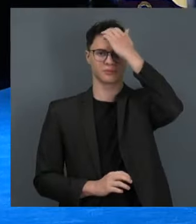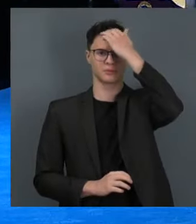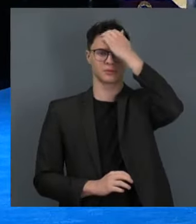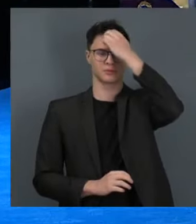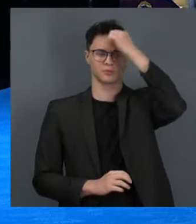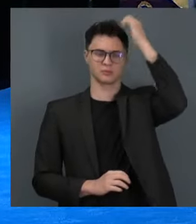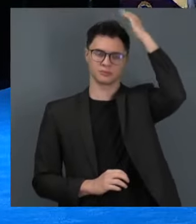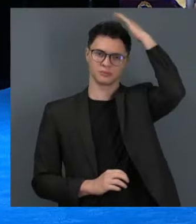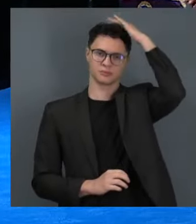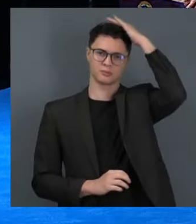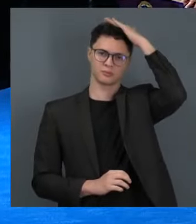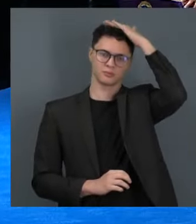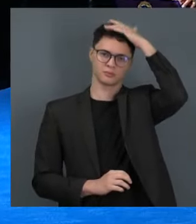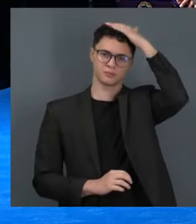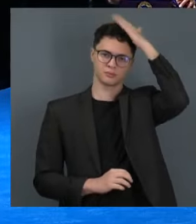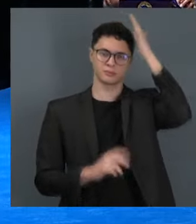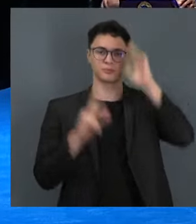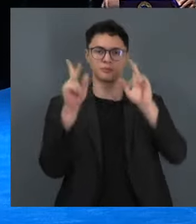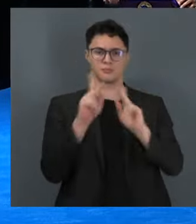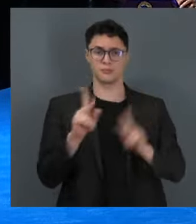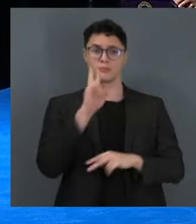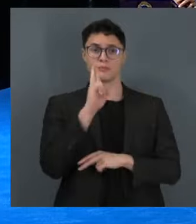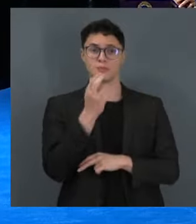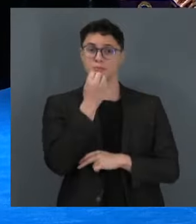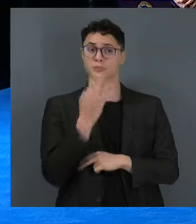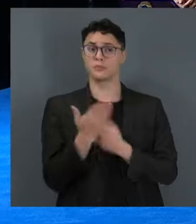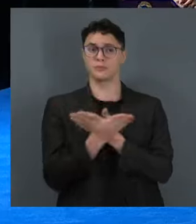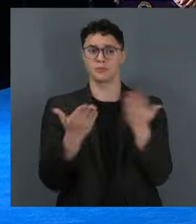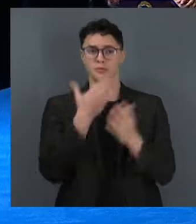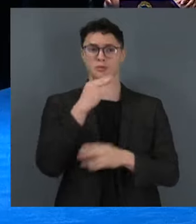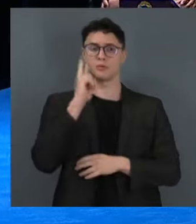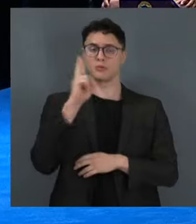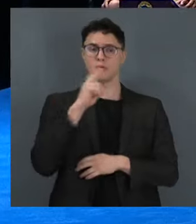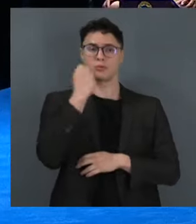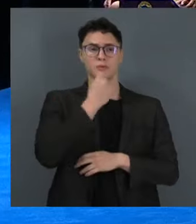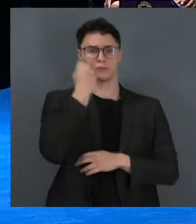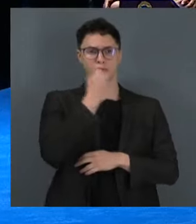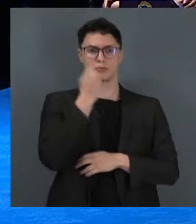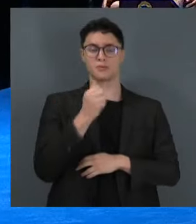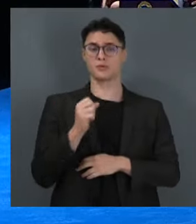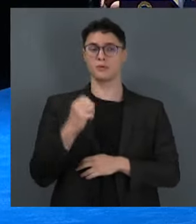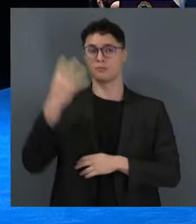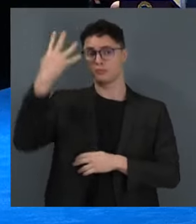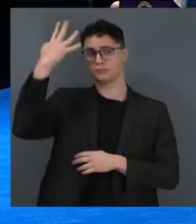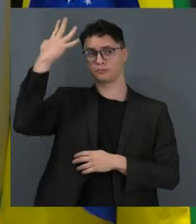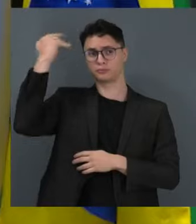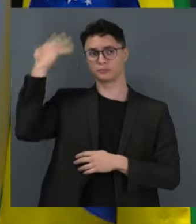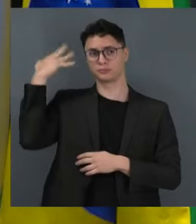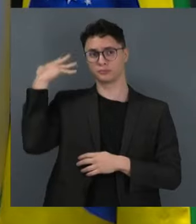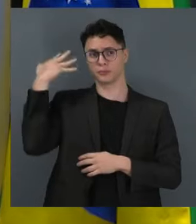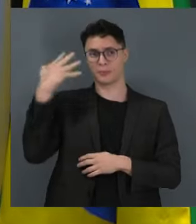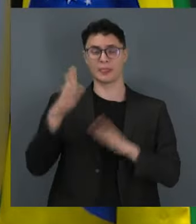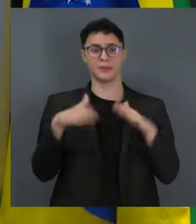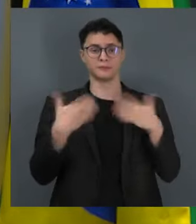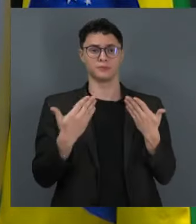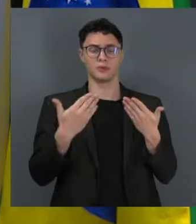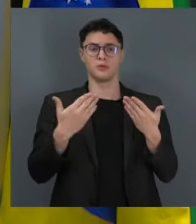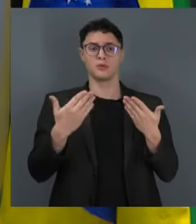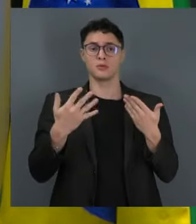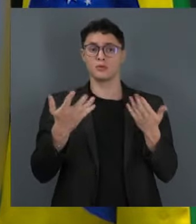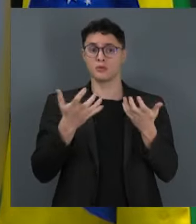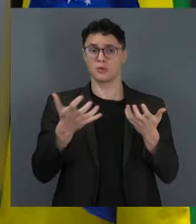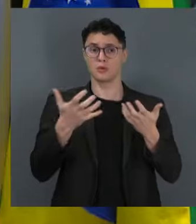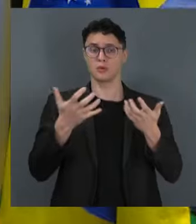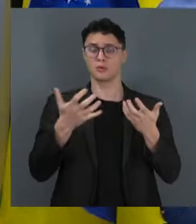paz e bem meu querido irmão Presidente dessa sessão Senador e Veneziano Vital do Rego quero também cumprimentar